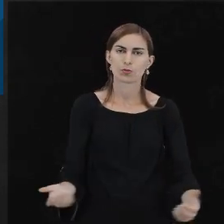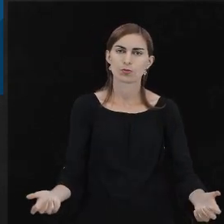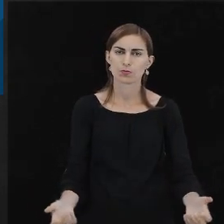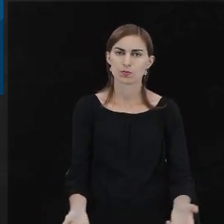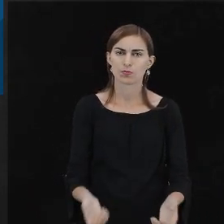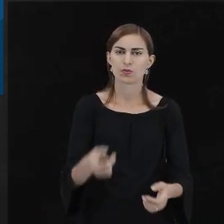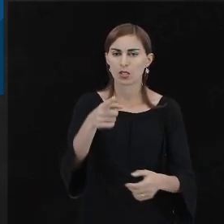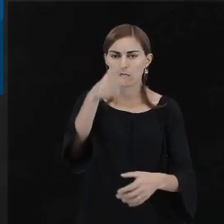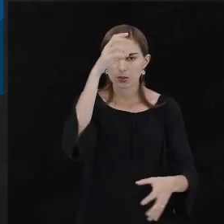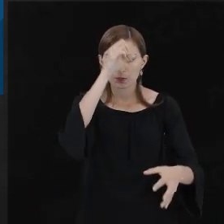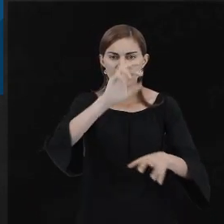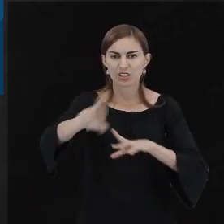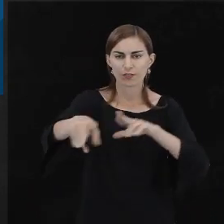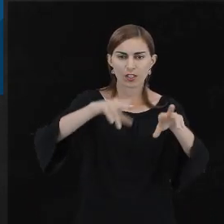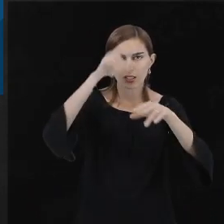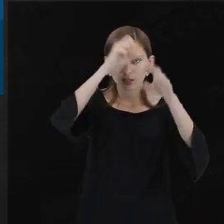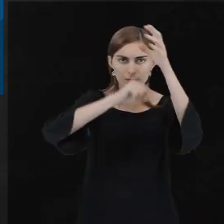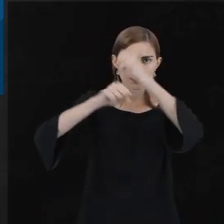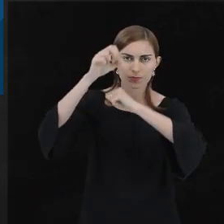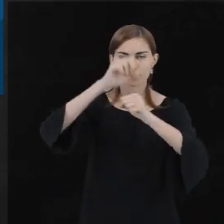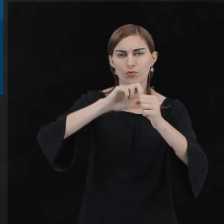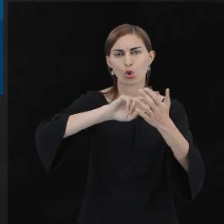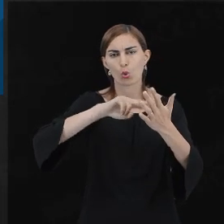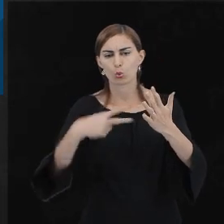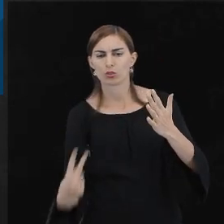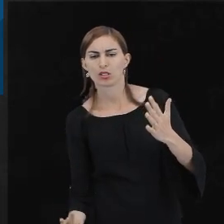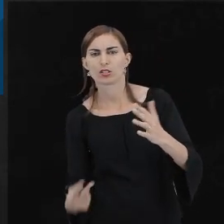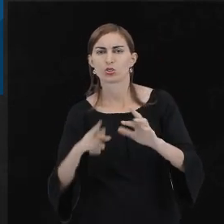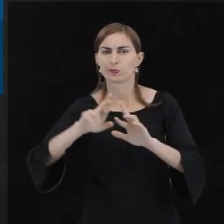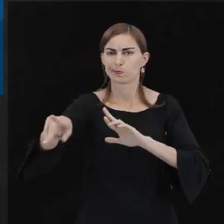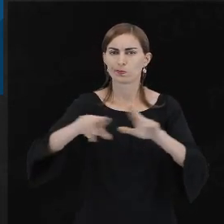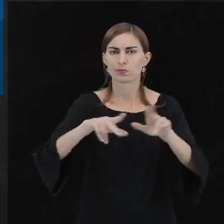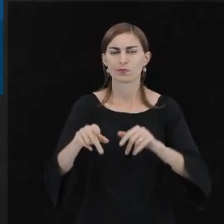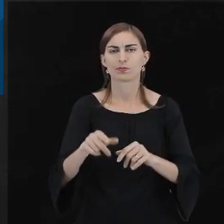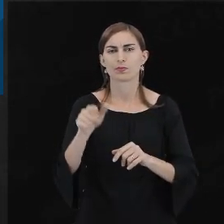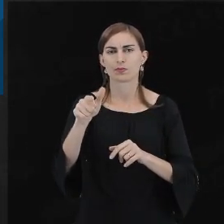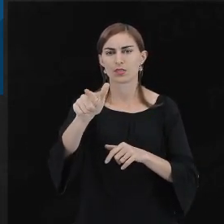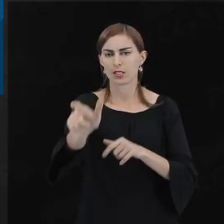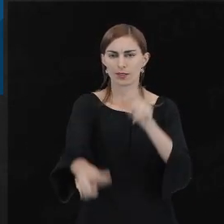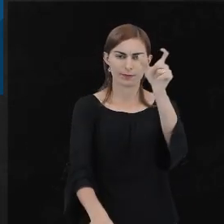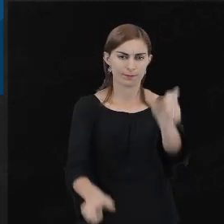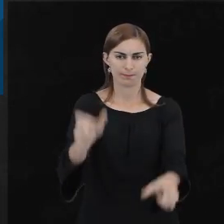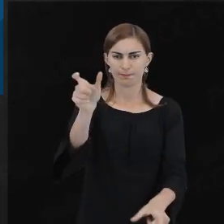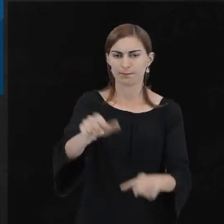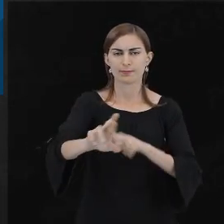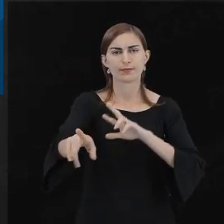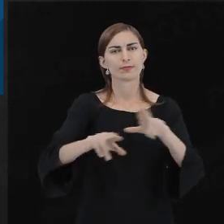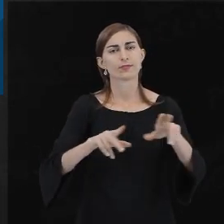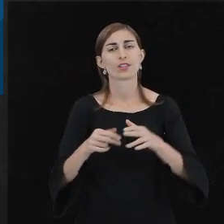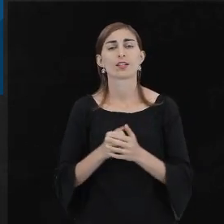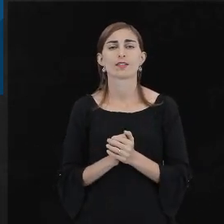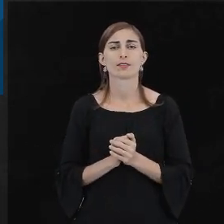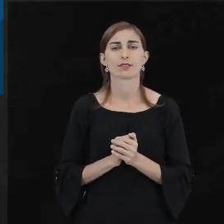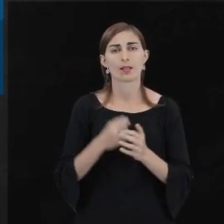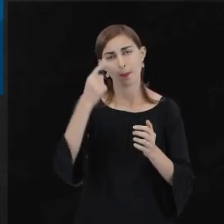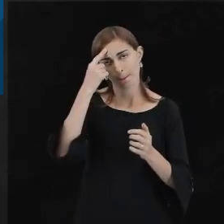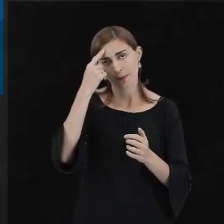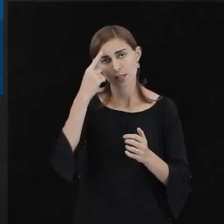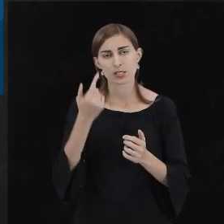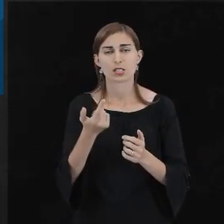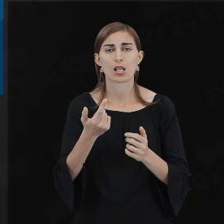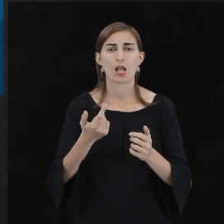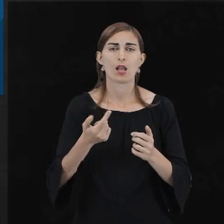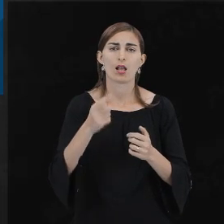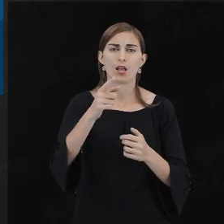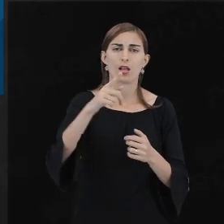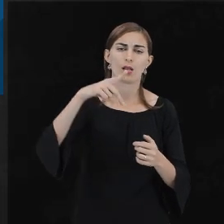que pensar nos interesses dos nossos estudantes, nos estilos de aprendizagem, nos contextos diversos, nos